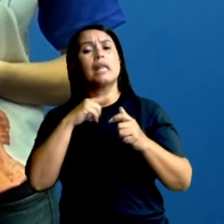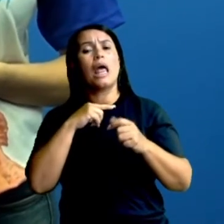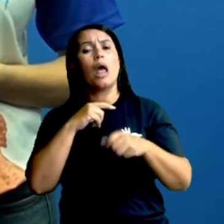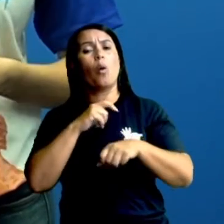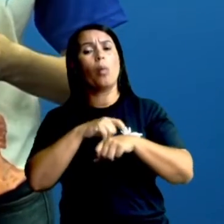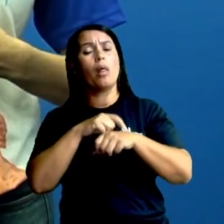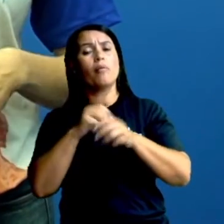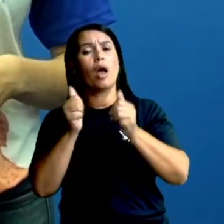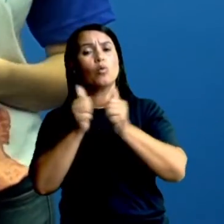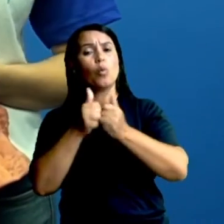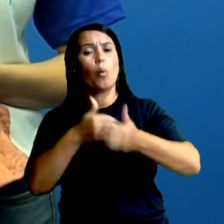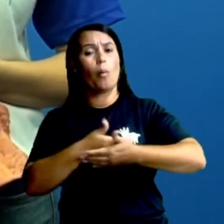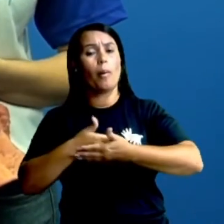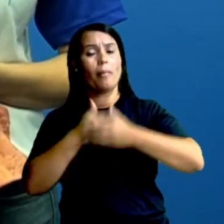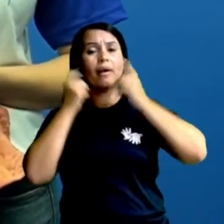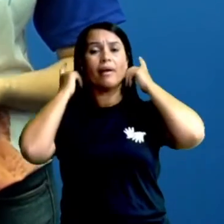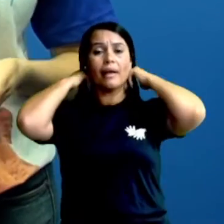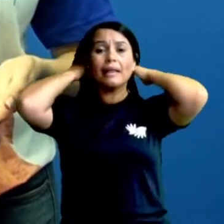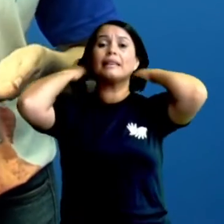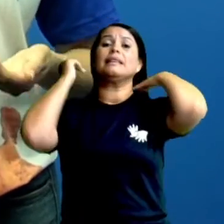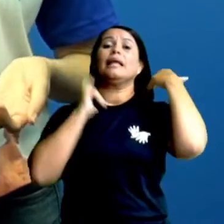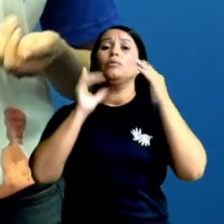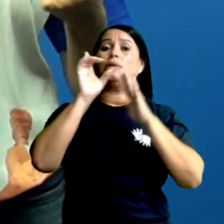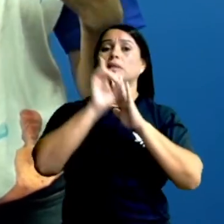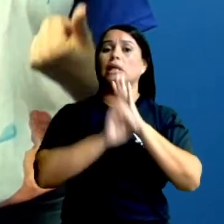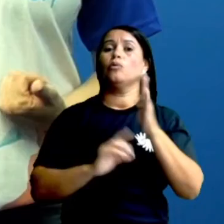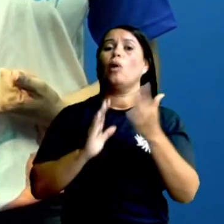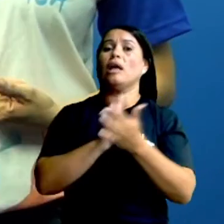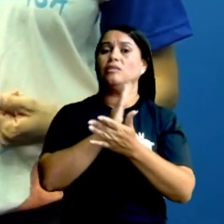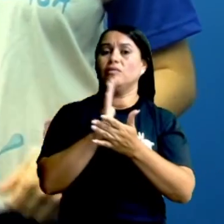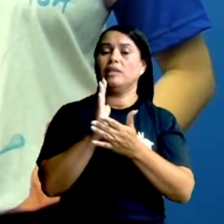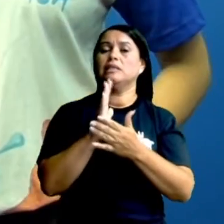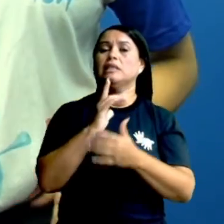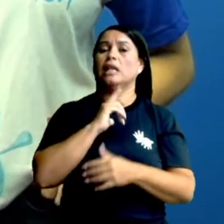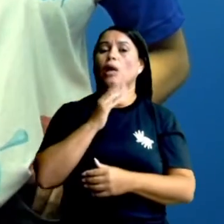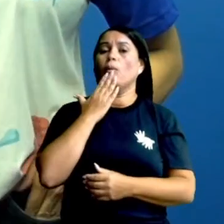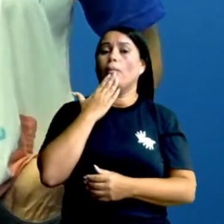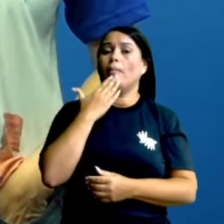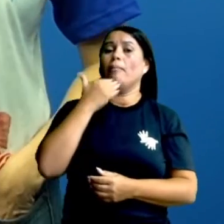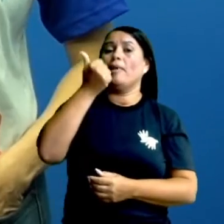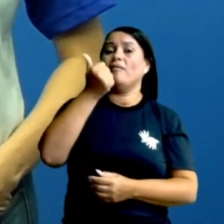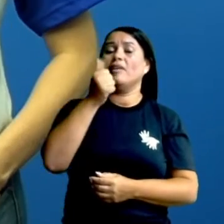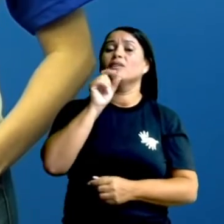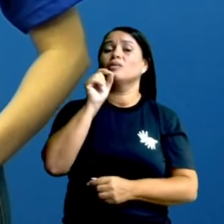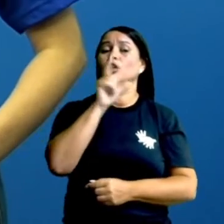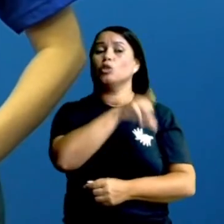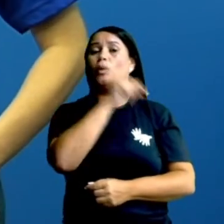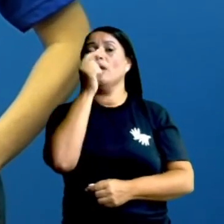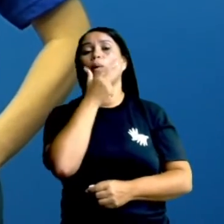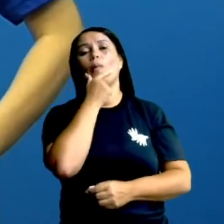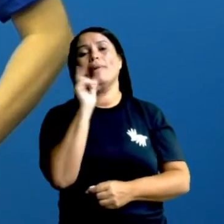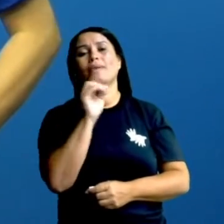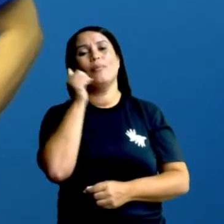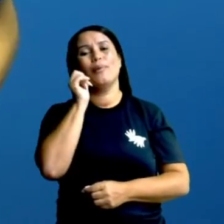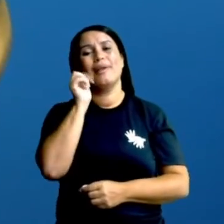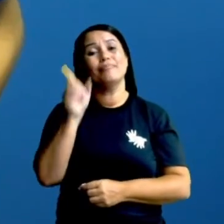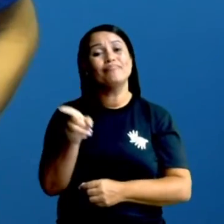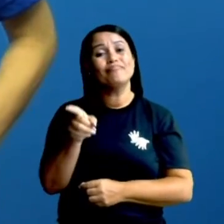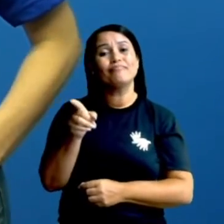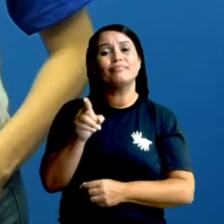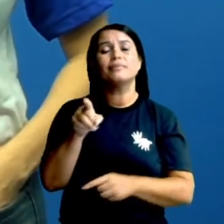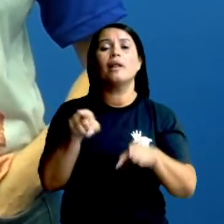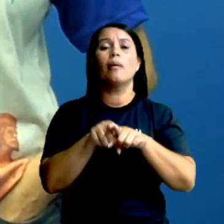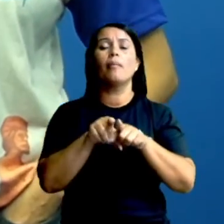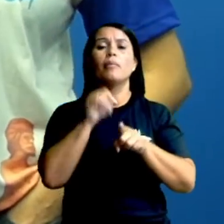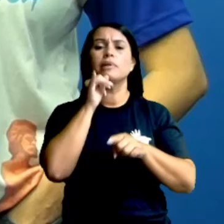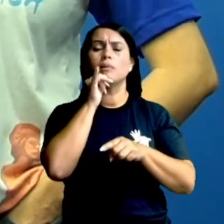licença maternidade. Então, devido a isso, a esse direito, ocorre uma preferência pelos homens a ocupar os cargos, tá? E cargos